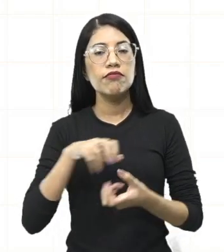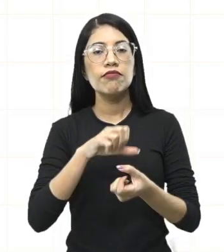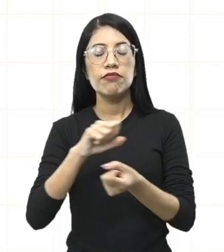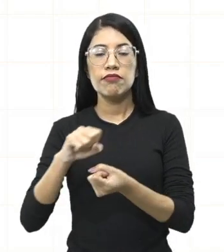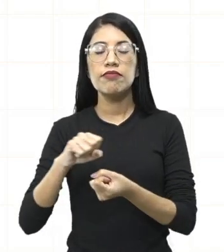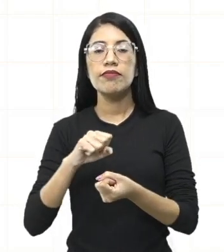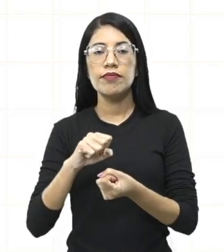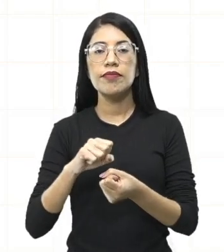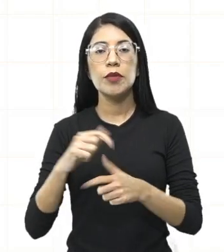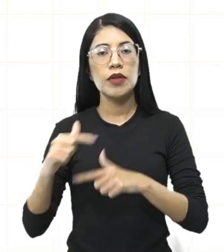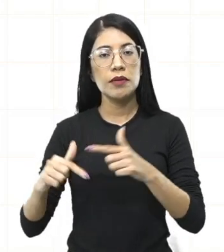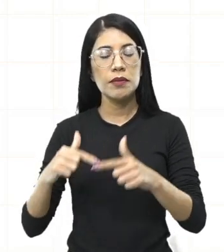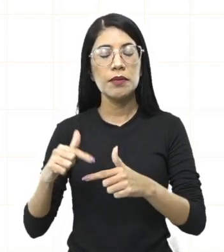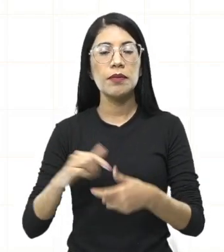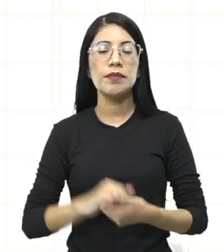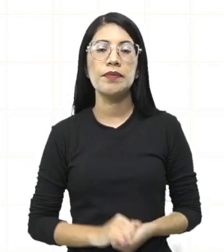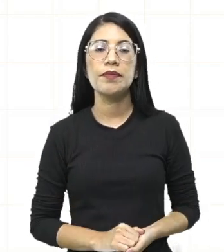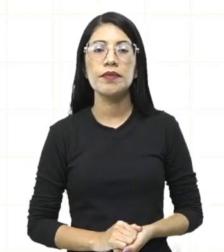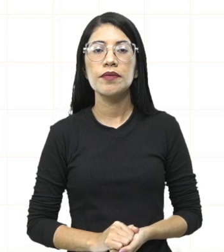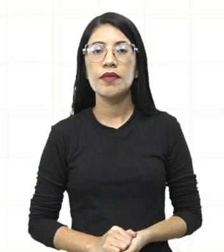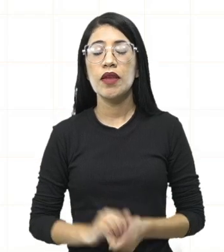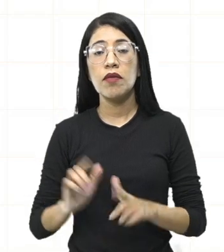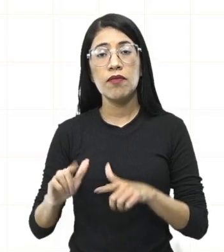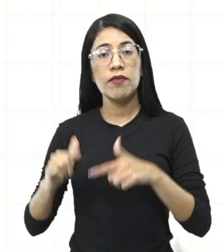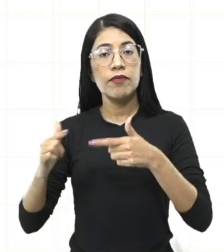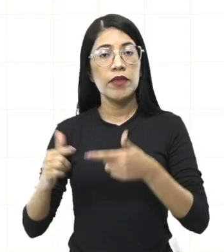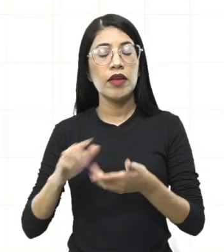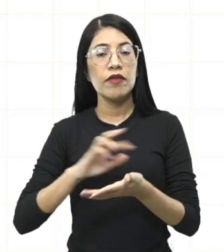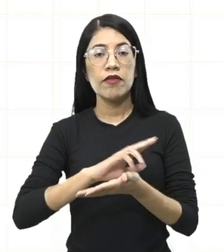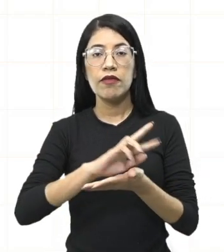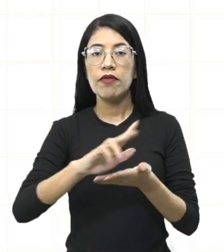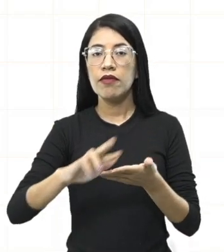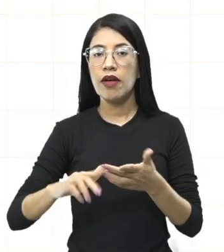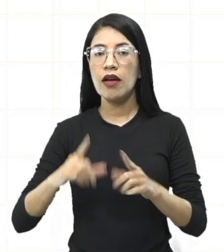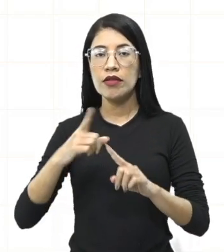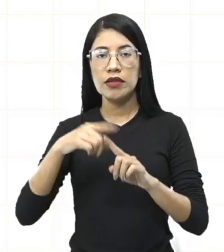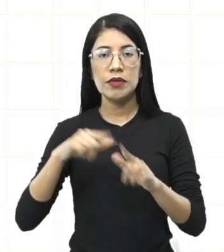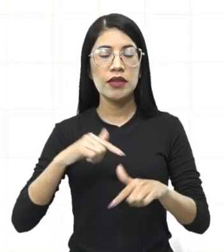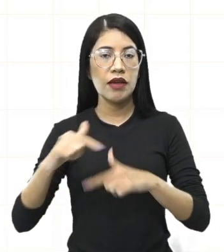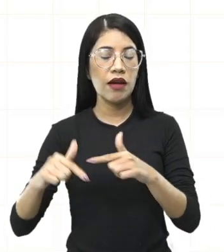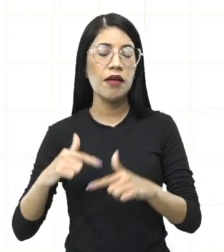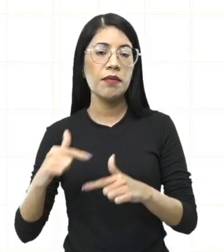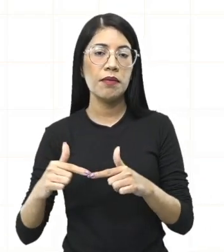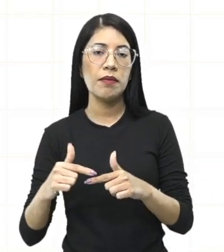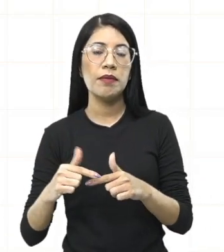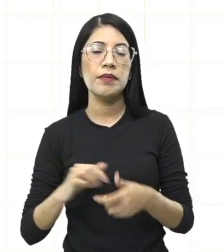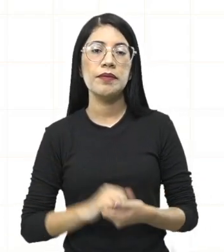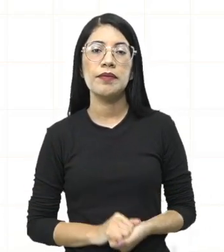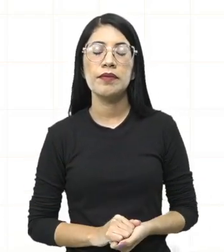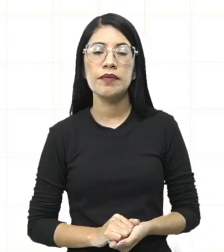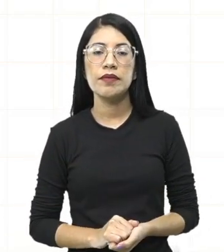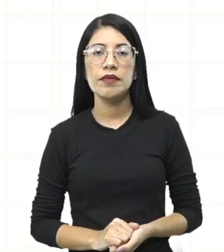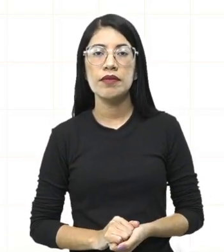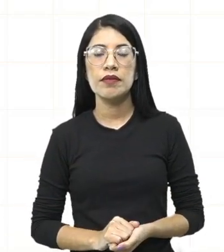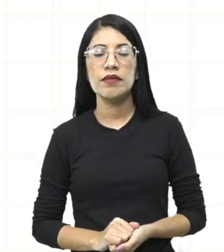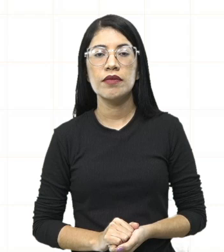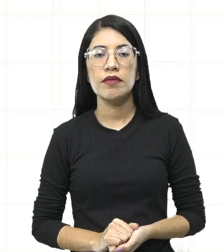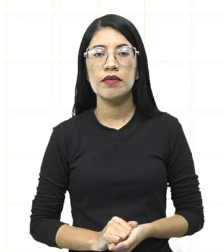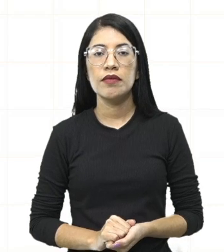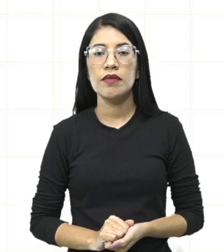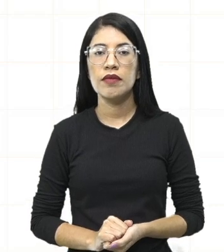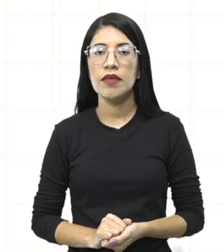bom? Exercem aí as suas atividades, né, como o próprio nome já nos informa,